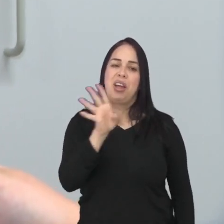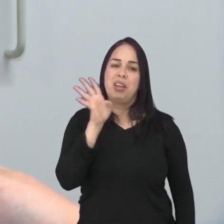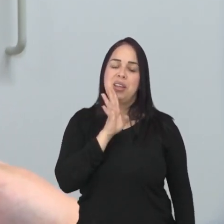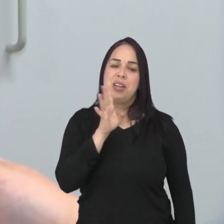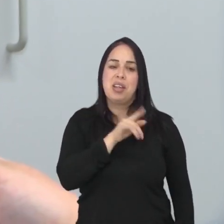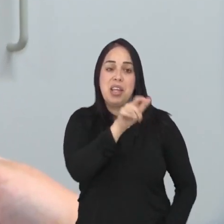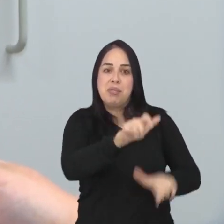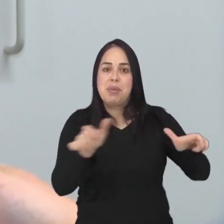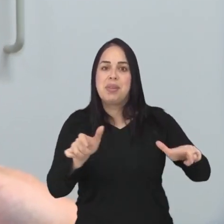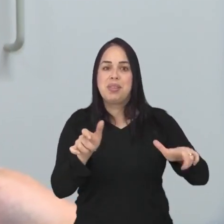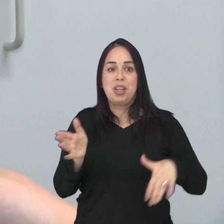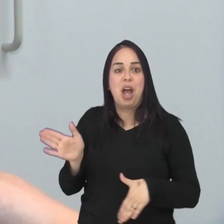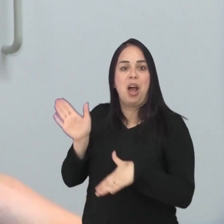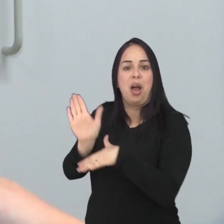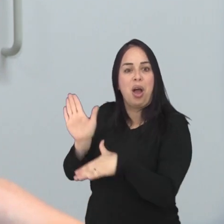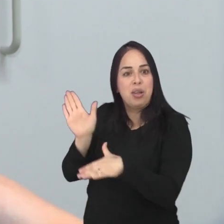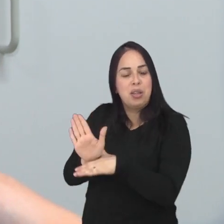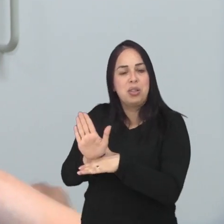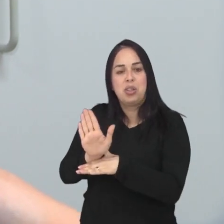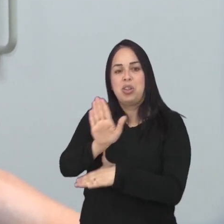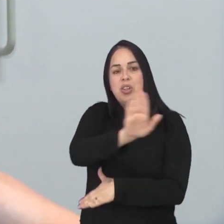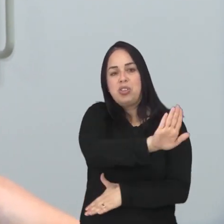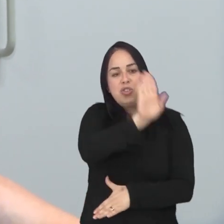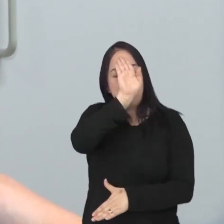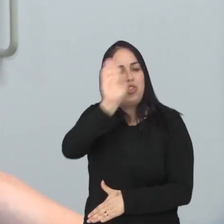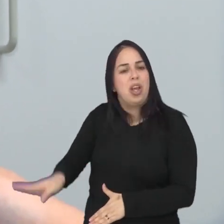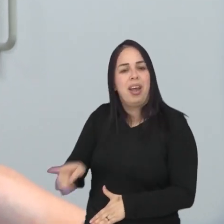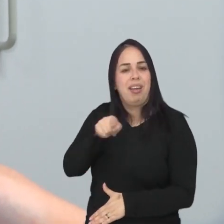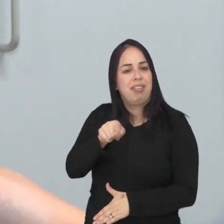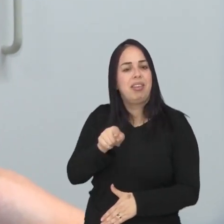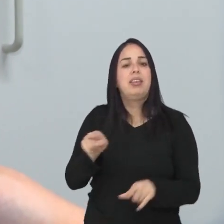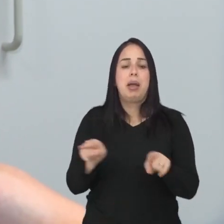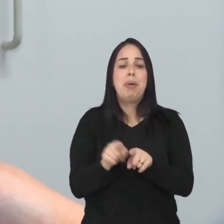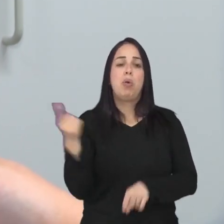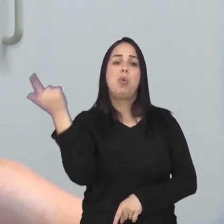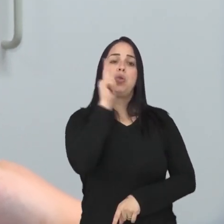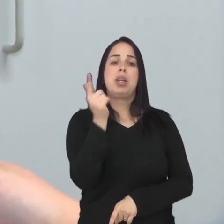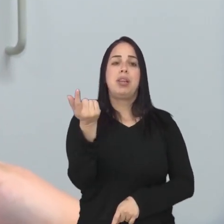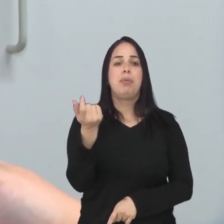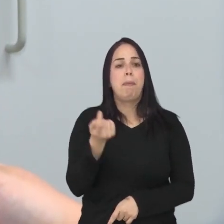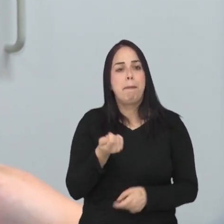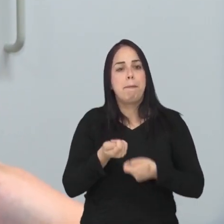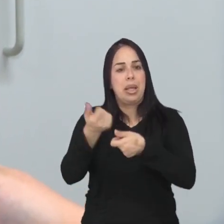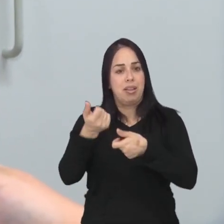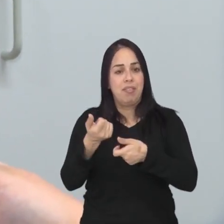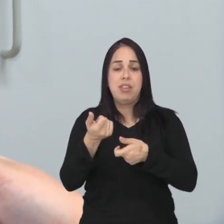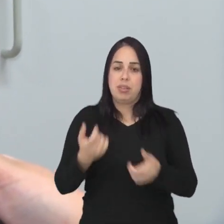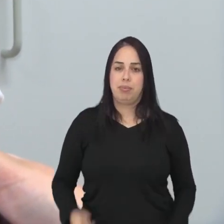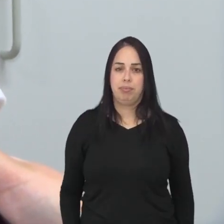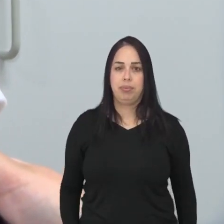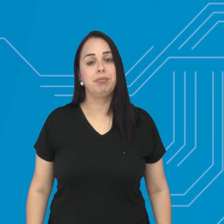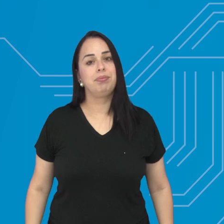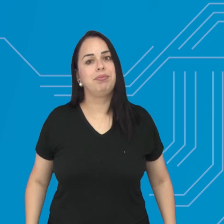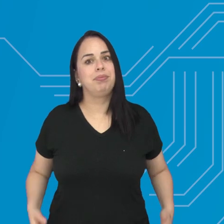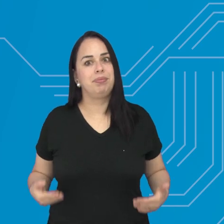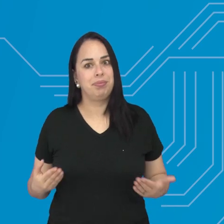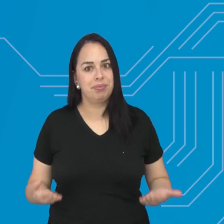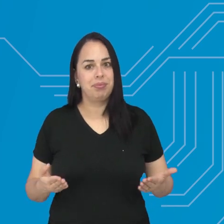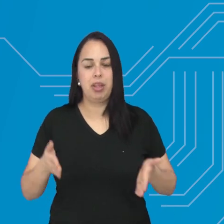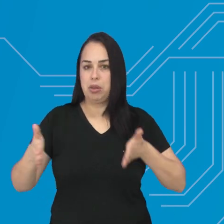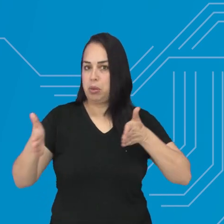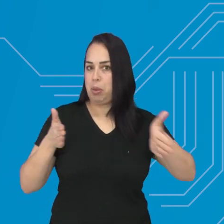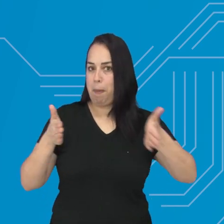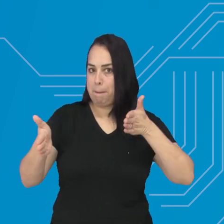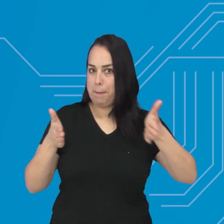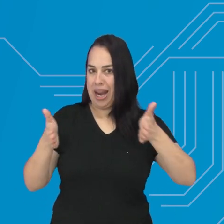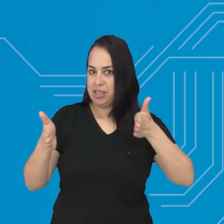legal e gratificante das pessoas poderem colaborar diretamente e também ter benefício através do seu imposto de renda. Lembrando que o